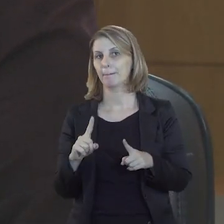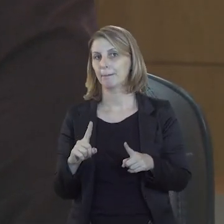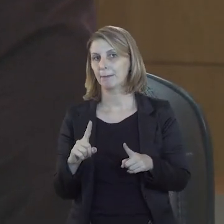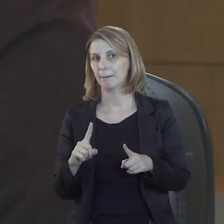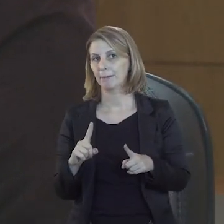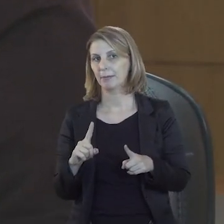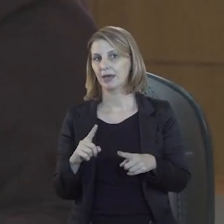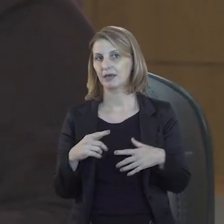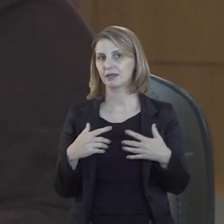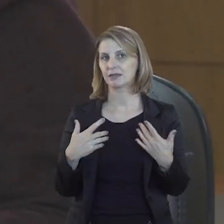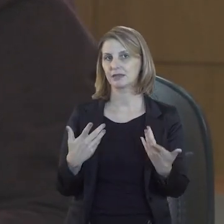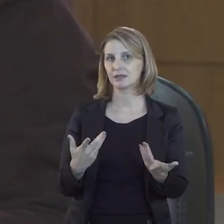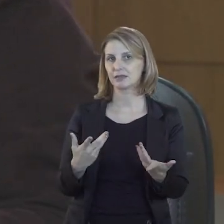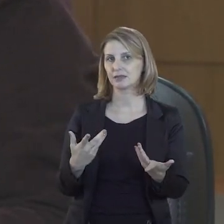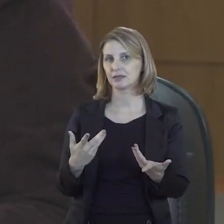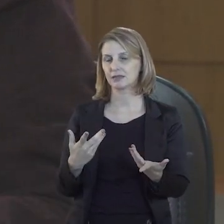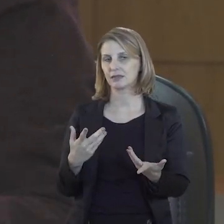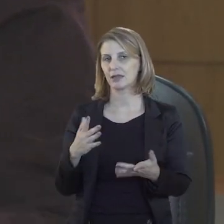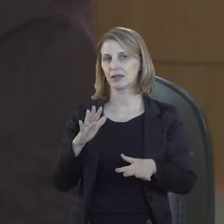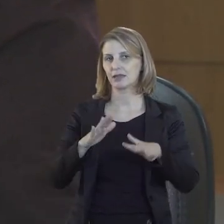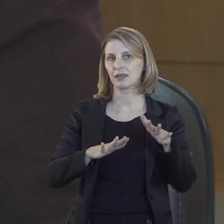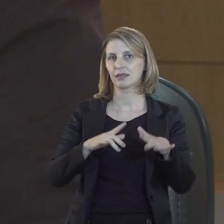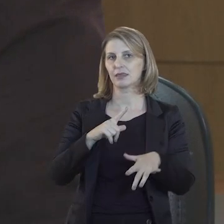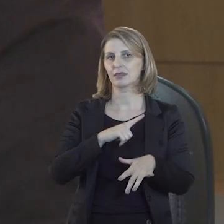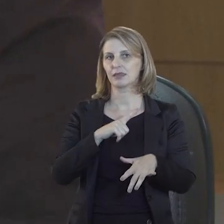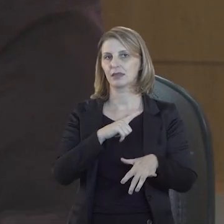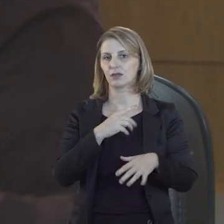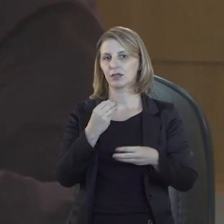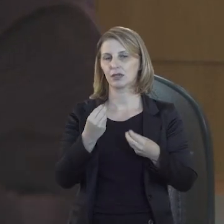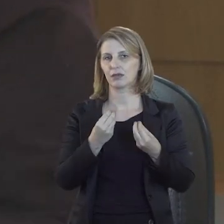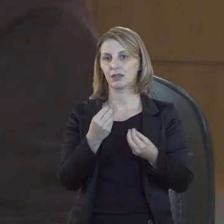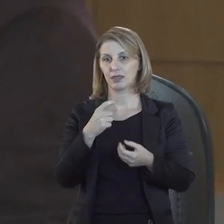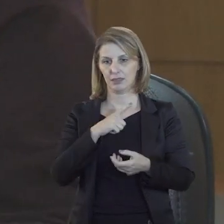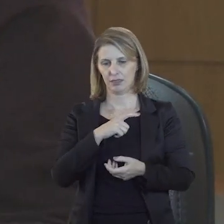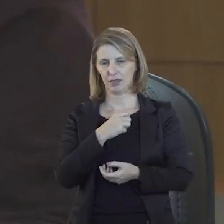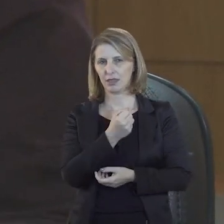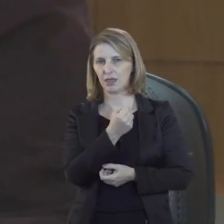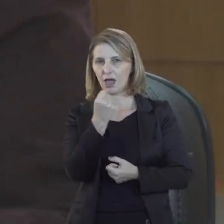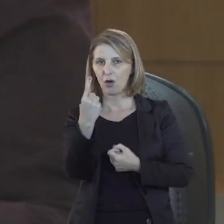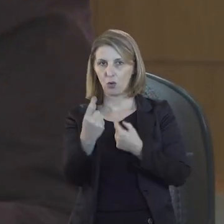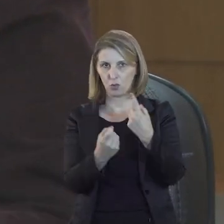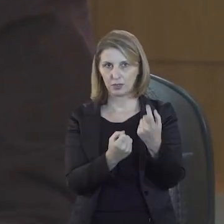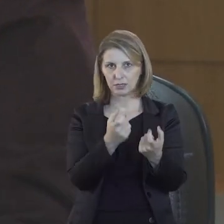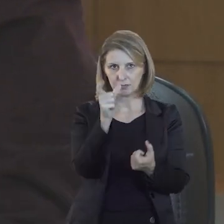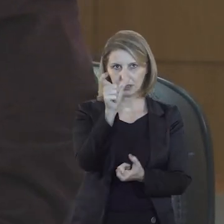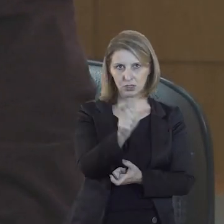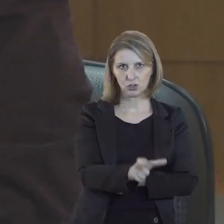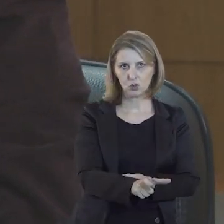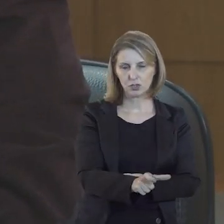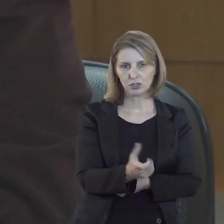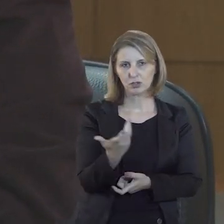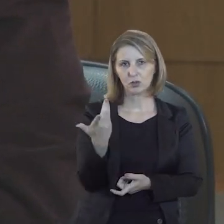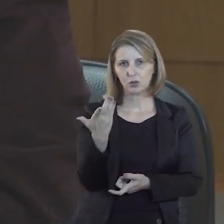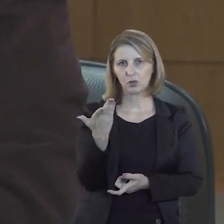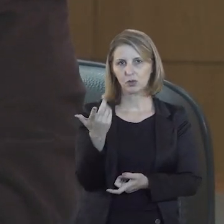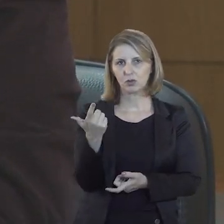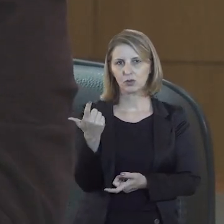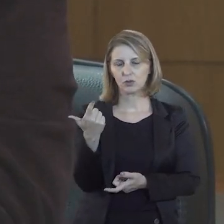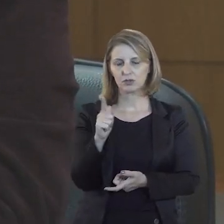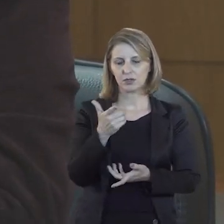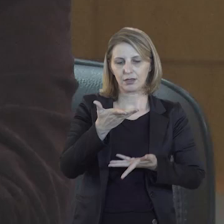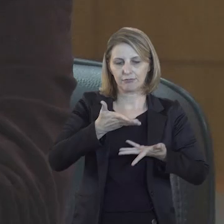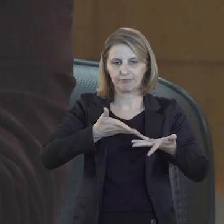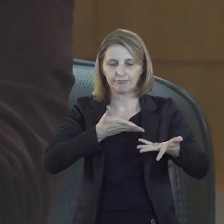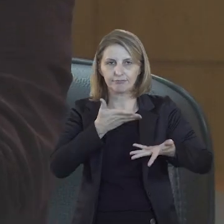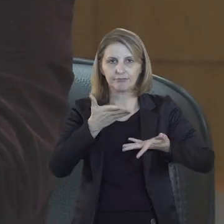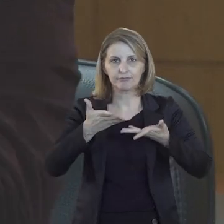afetados. Só que é isso, existem pessoas que existem recursos e conseguem lidar com esses efeitos,